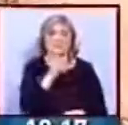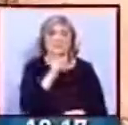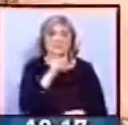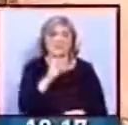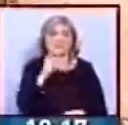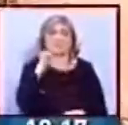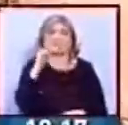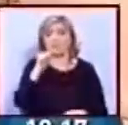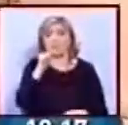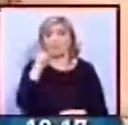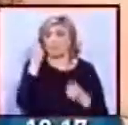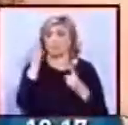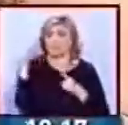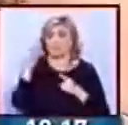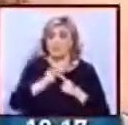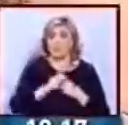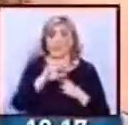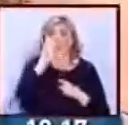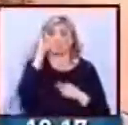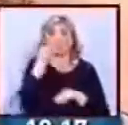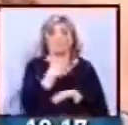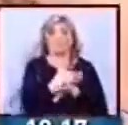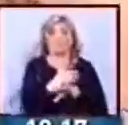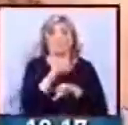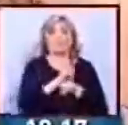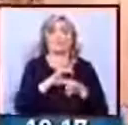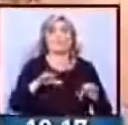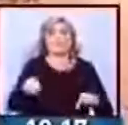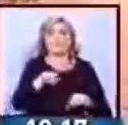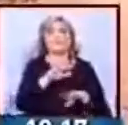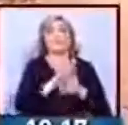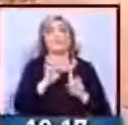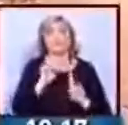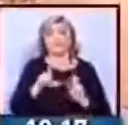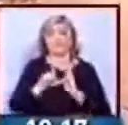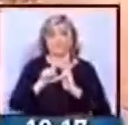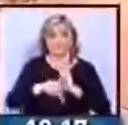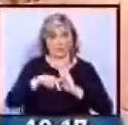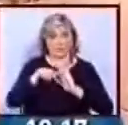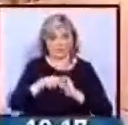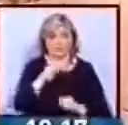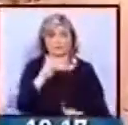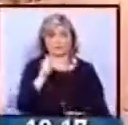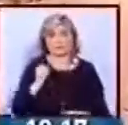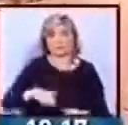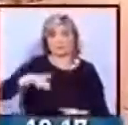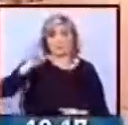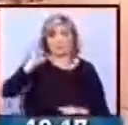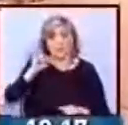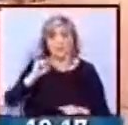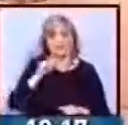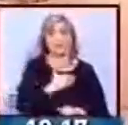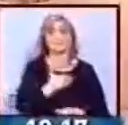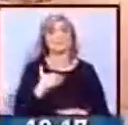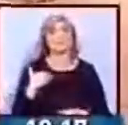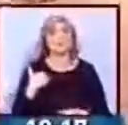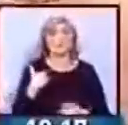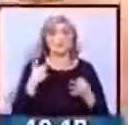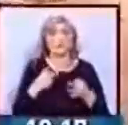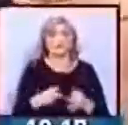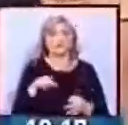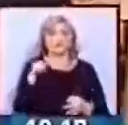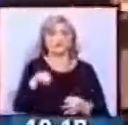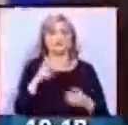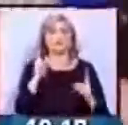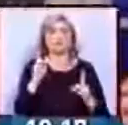que chegam já demasiado tarde aos hospitais, por isso mesmo o projeto Geração Saudável está hoje a promover aqui no Hospital Garcia de